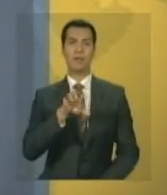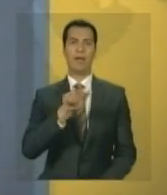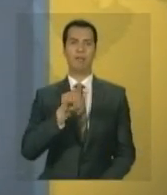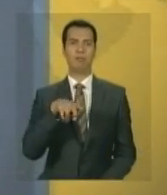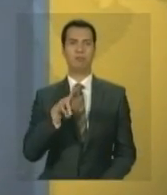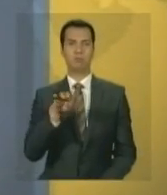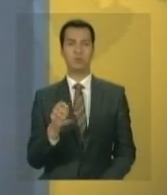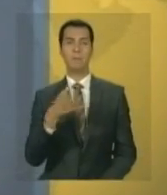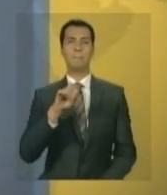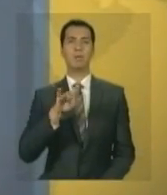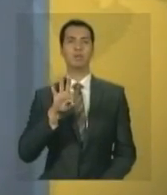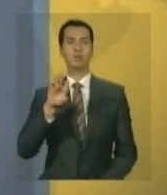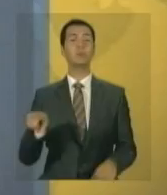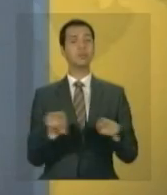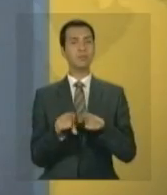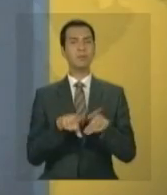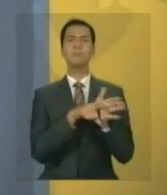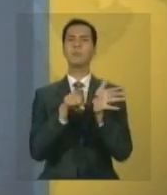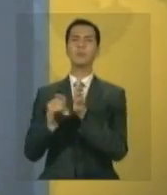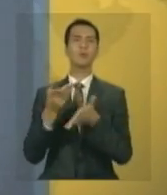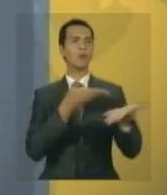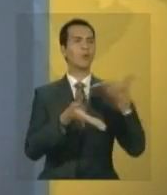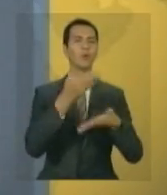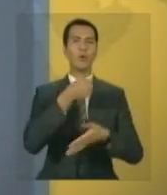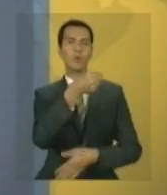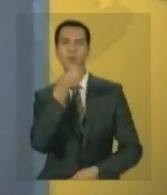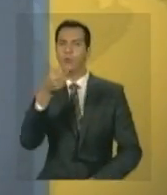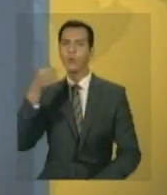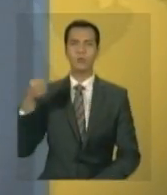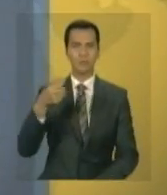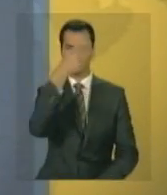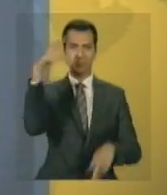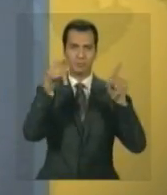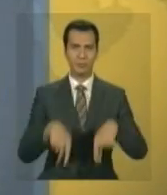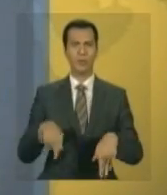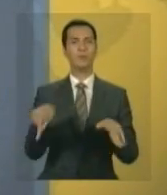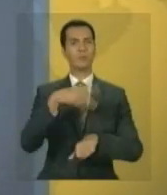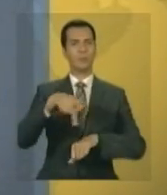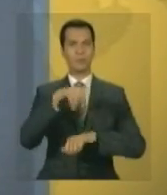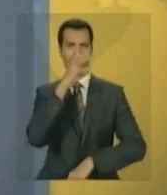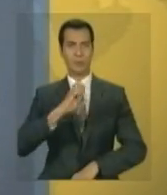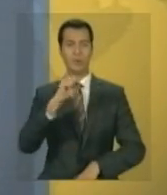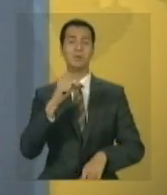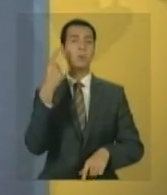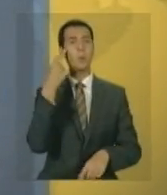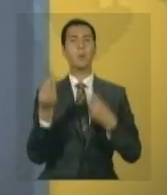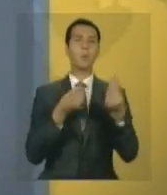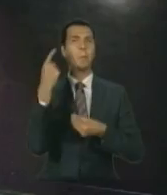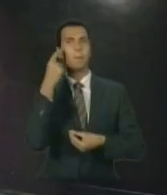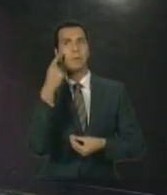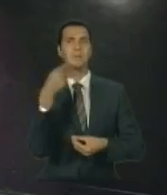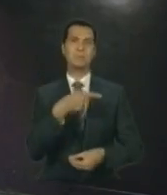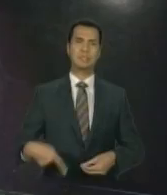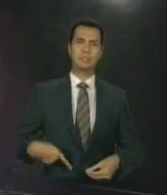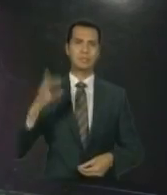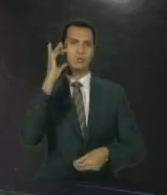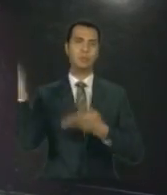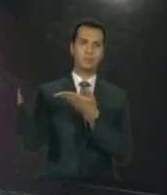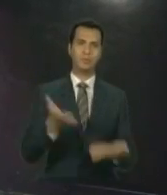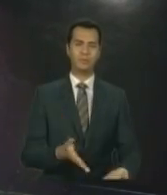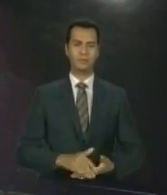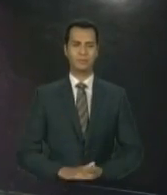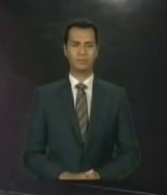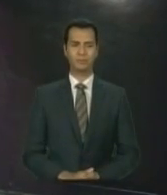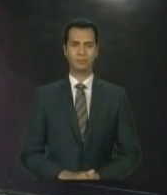aproveitou para conversar com os búlgaros sobre a expectativa da visita da presidenta Dilma Rousseff ao país. O seja